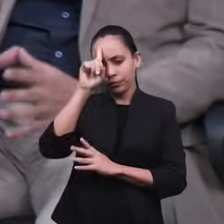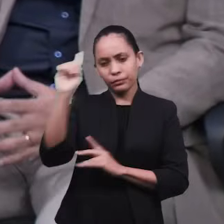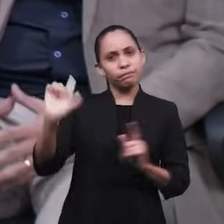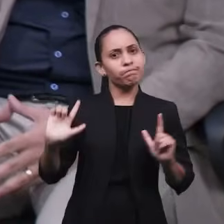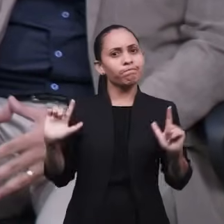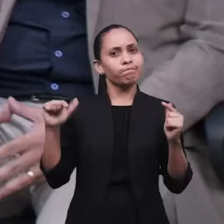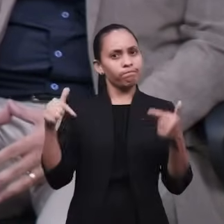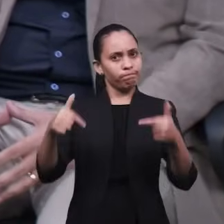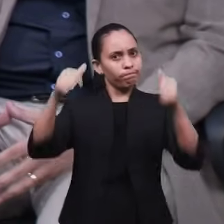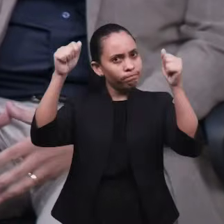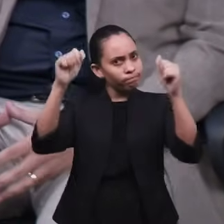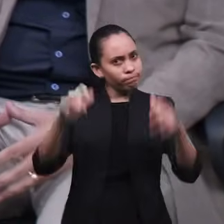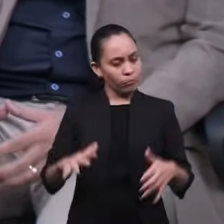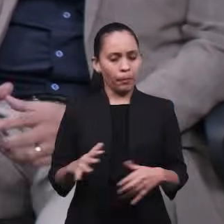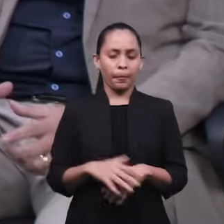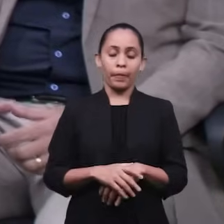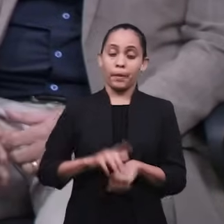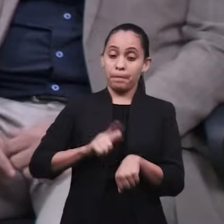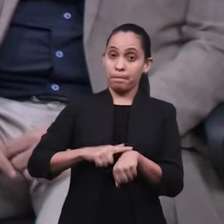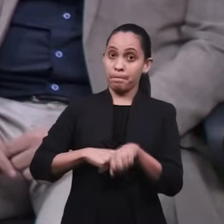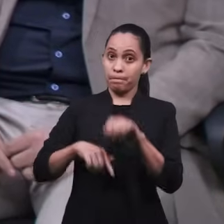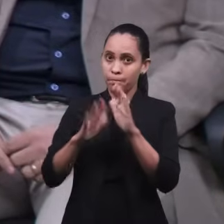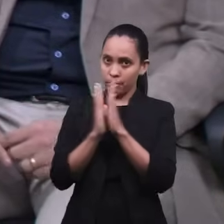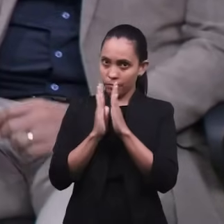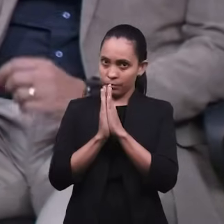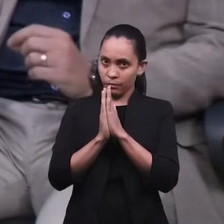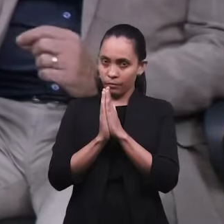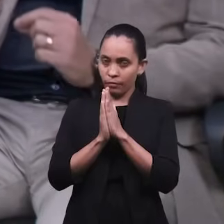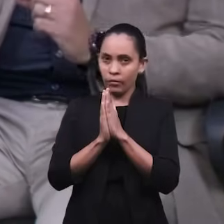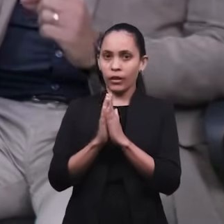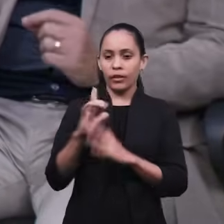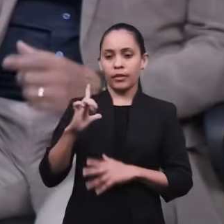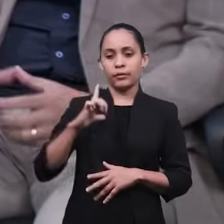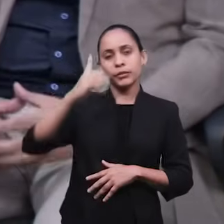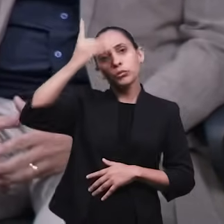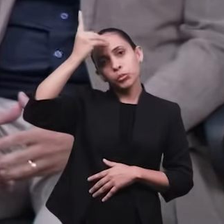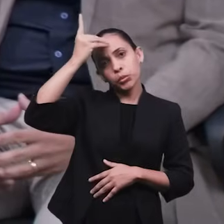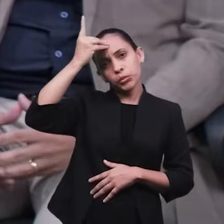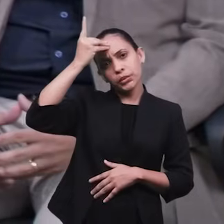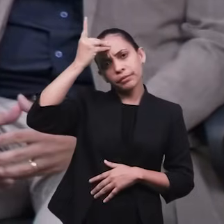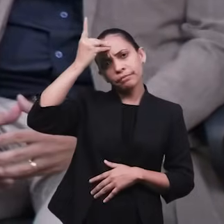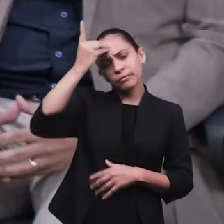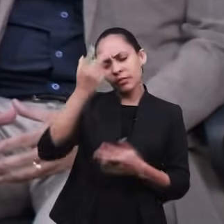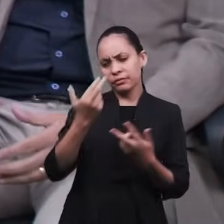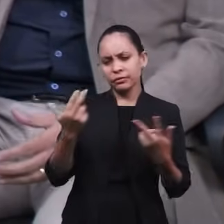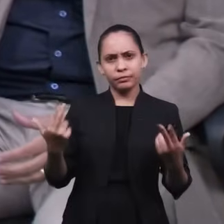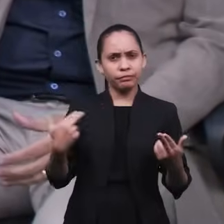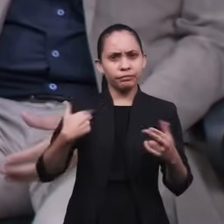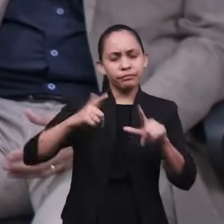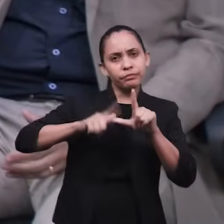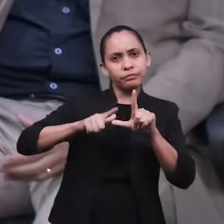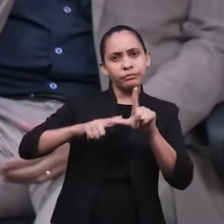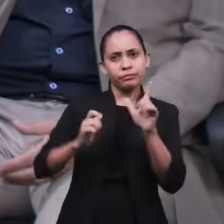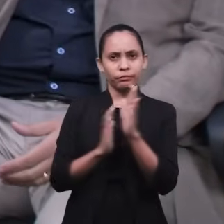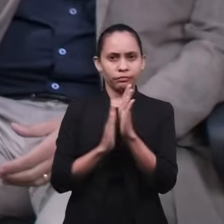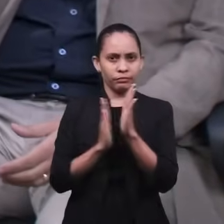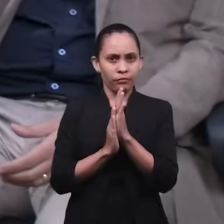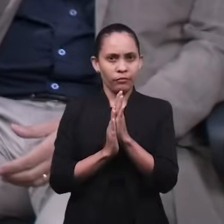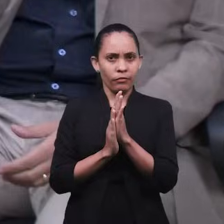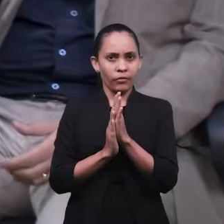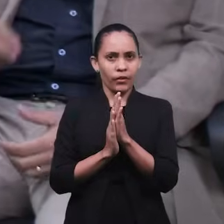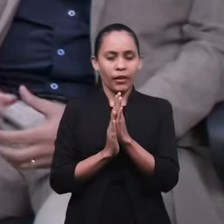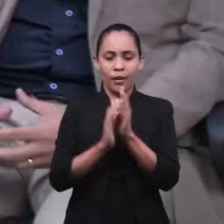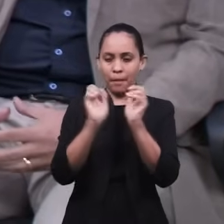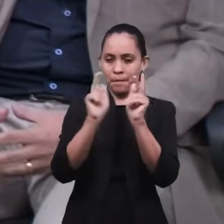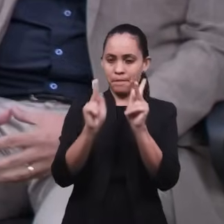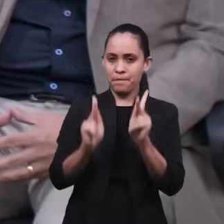operasse uma bênção nesse sentido. E naquela oração vieram alguns dons Os sinais mostrando a letra desse louvor, que é o